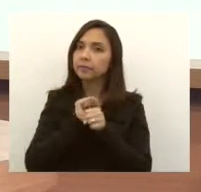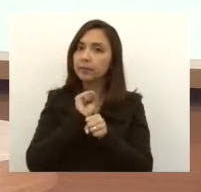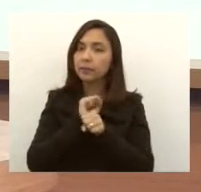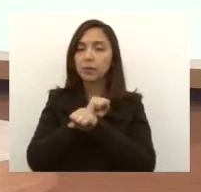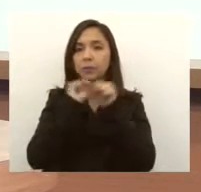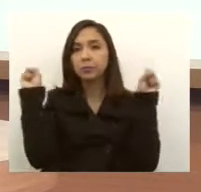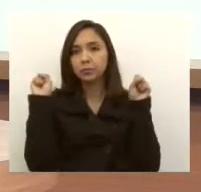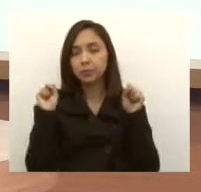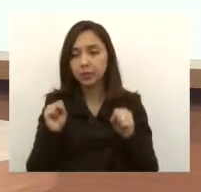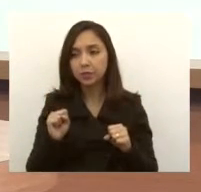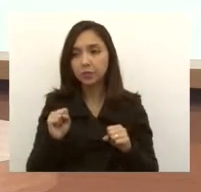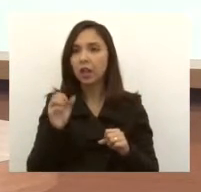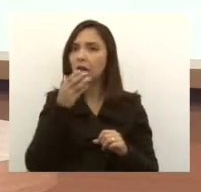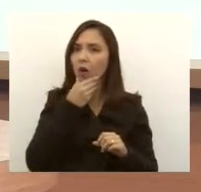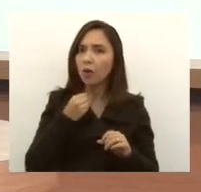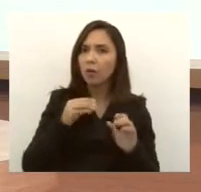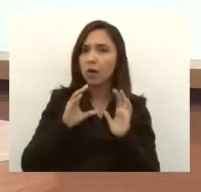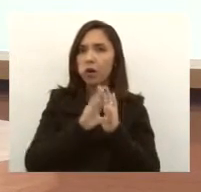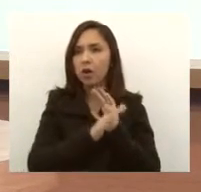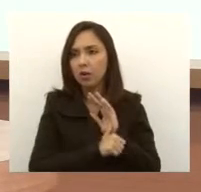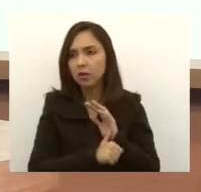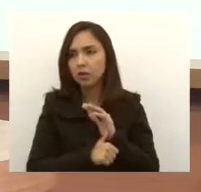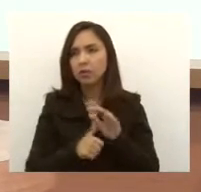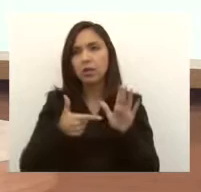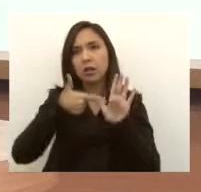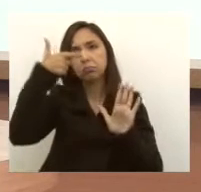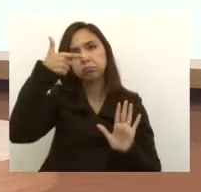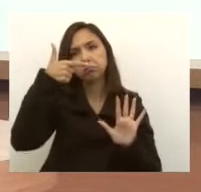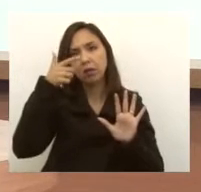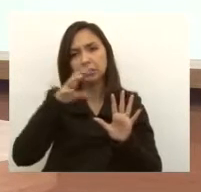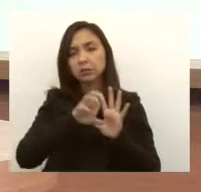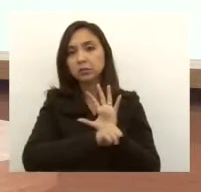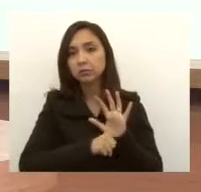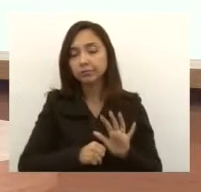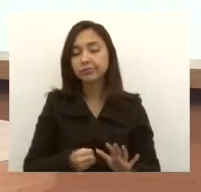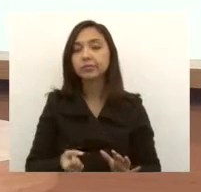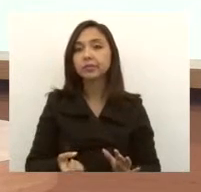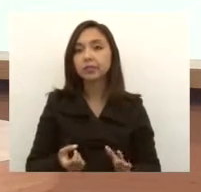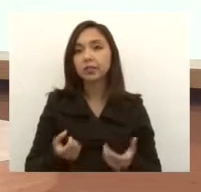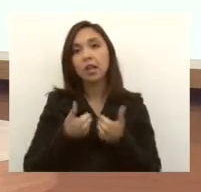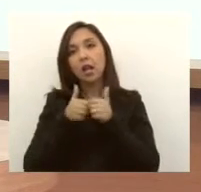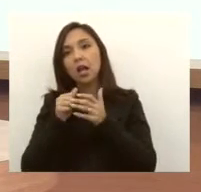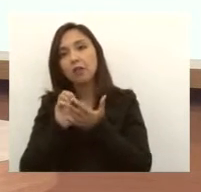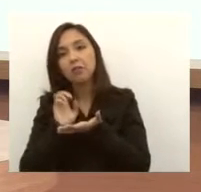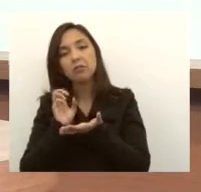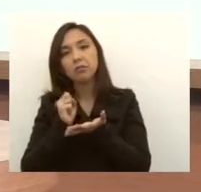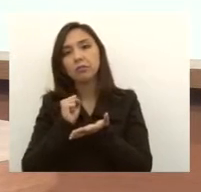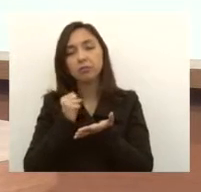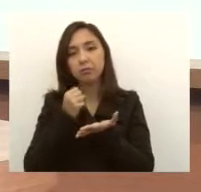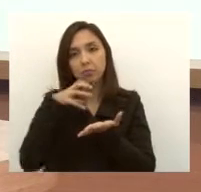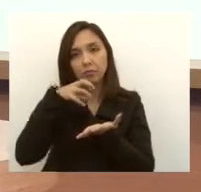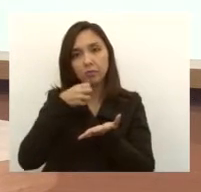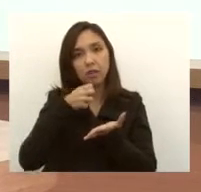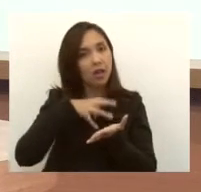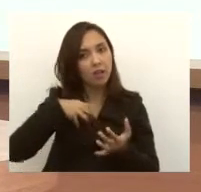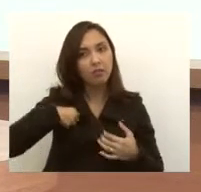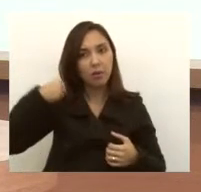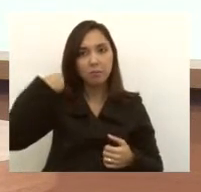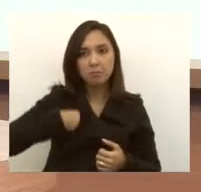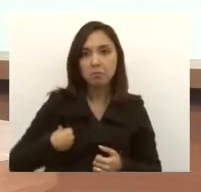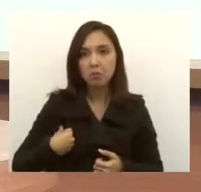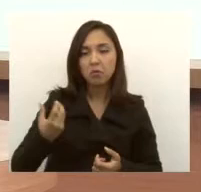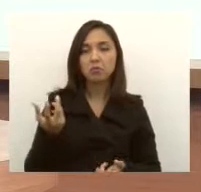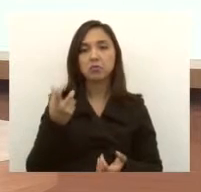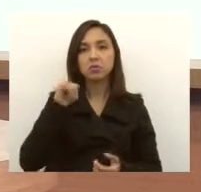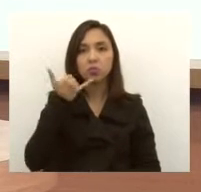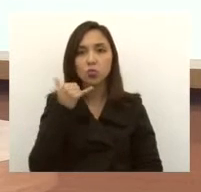os delinquentes, os meliantes, chegam e assaltam a população que está no ponto de ônibus, levando o seu celular, a sua bolsa, tá?